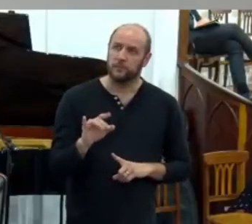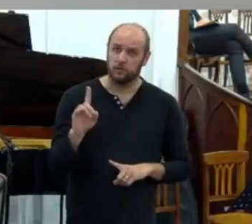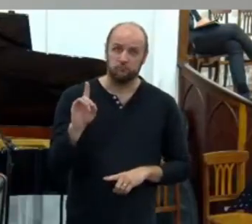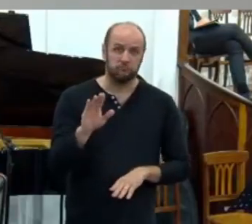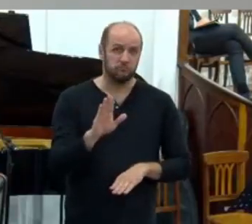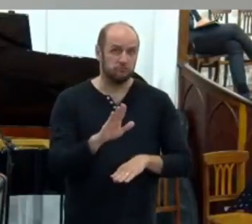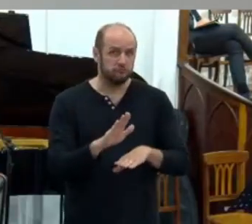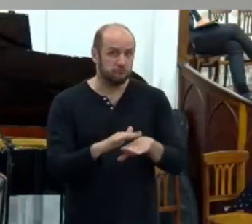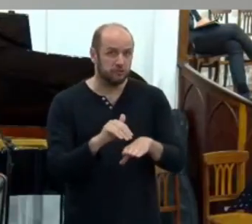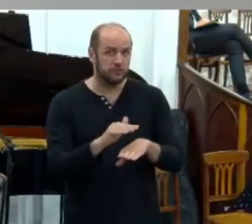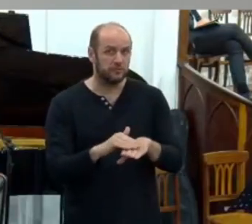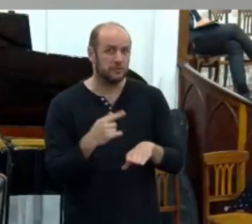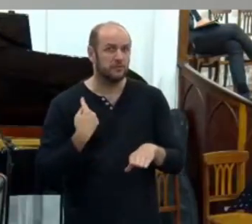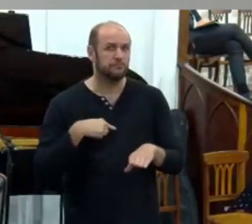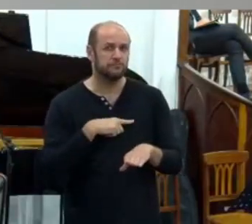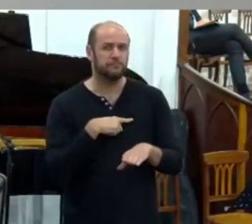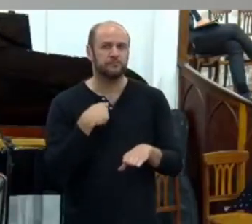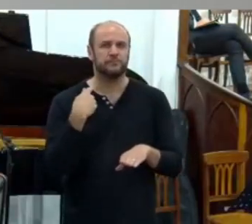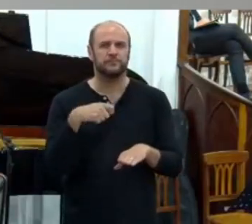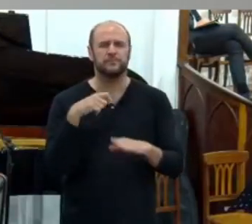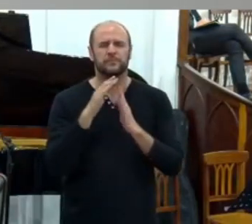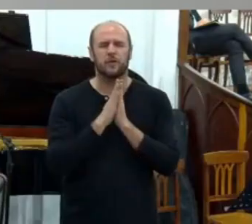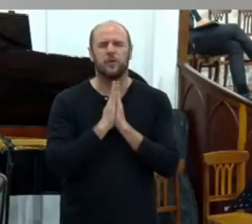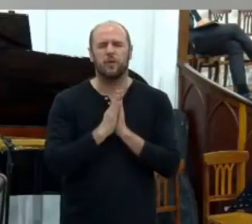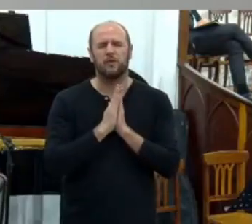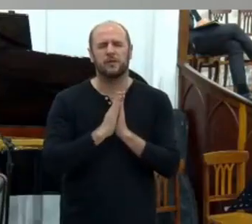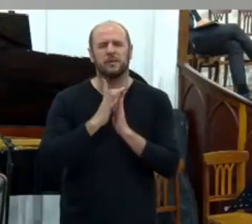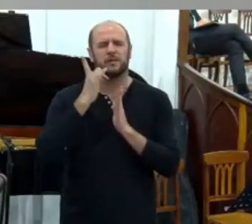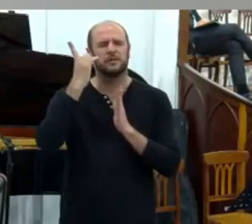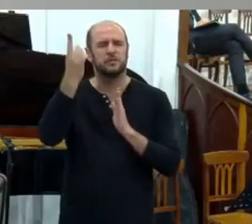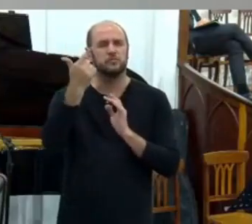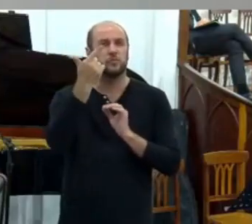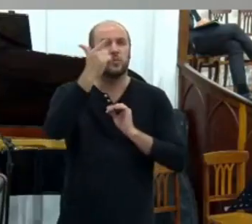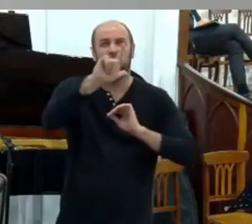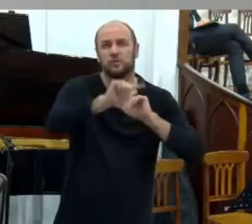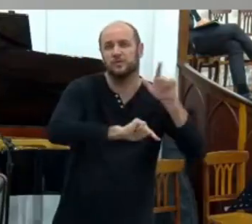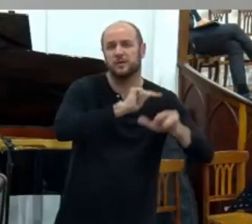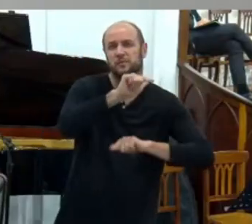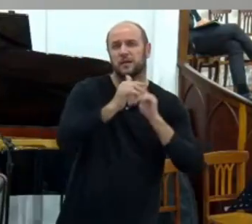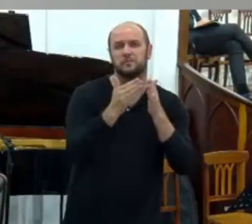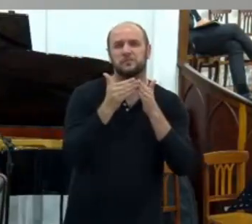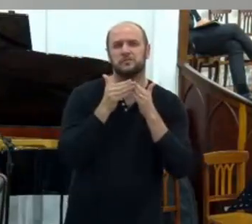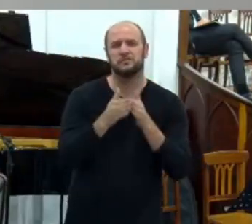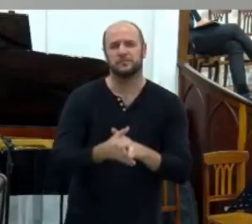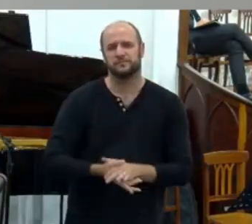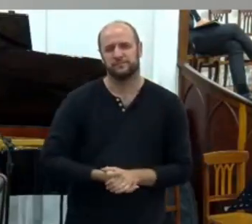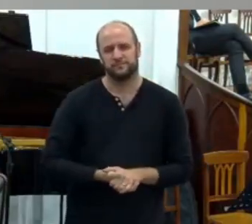convocados, devemos orar para que Deus abra uma outra porta de trabalho.